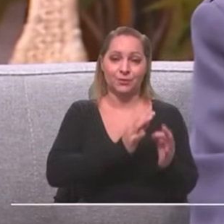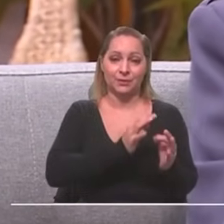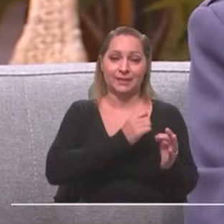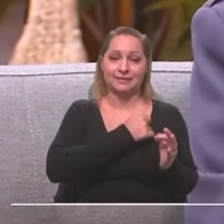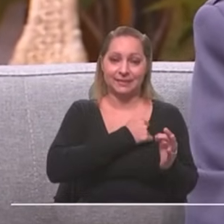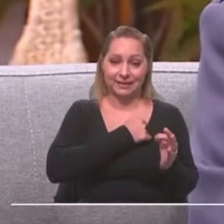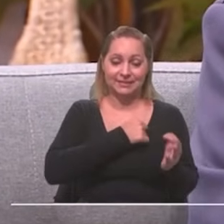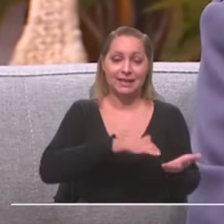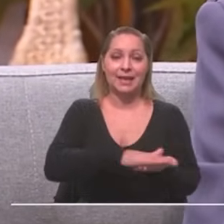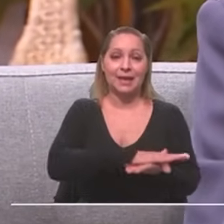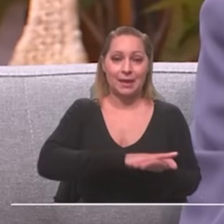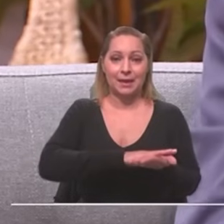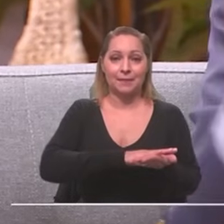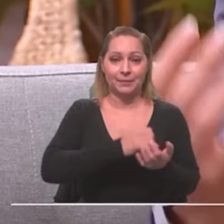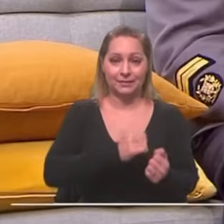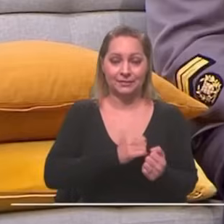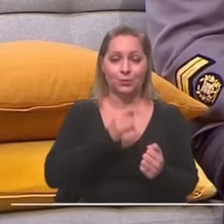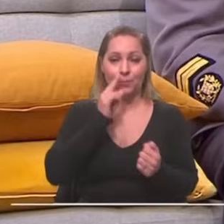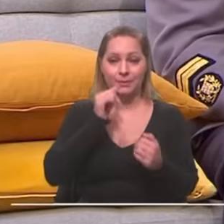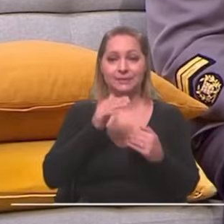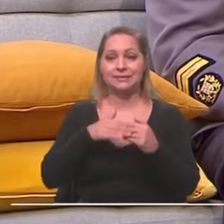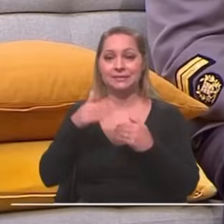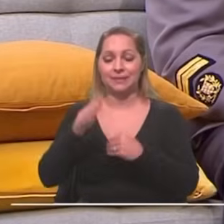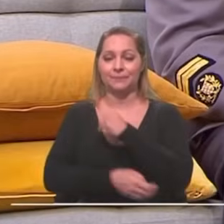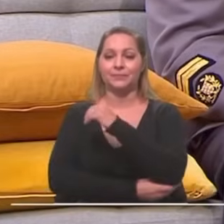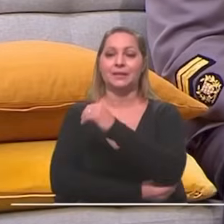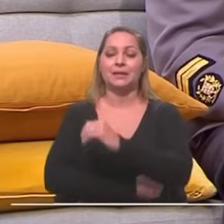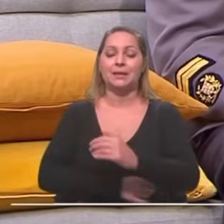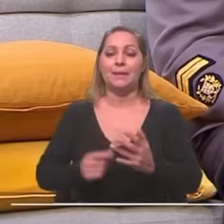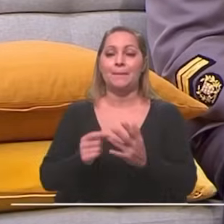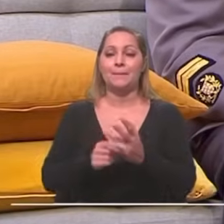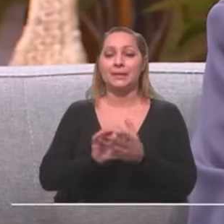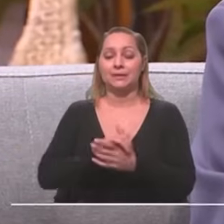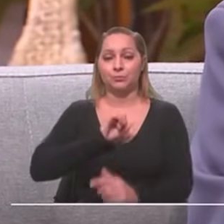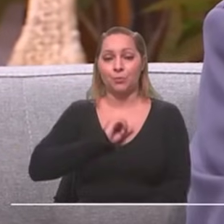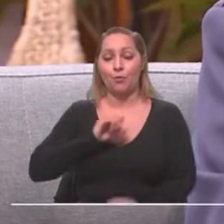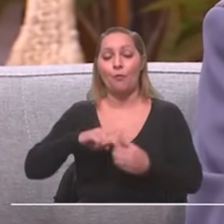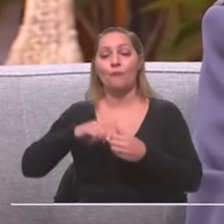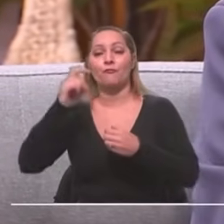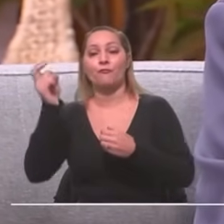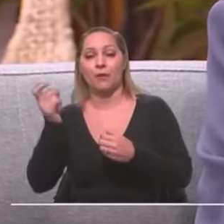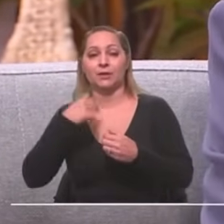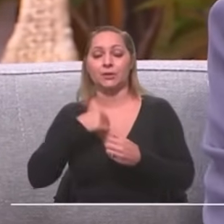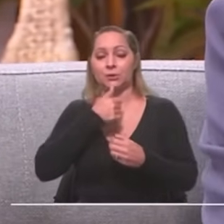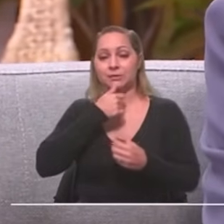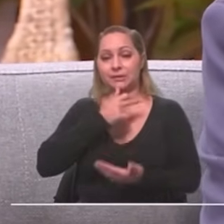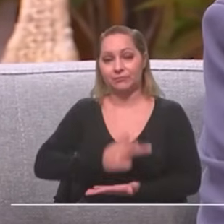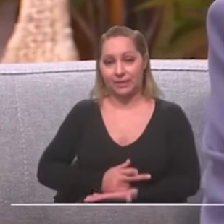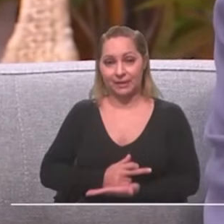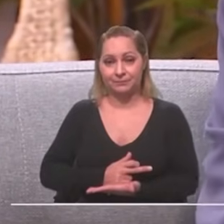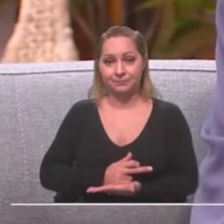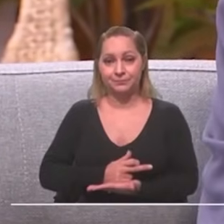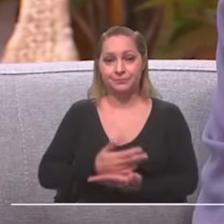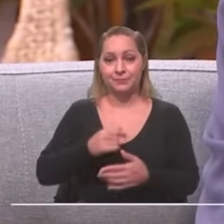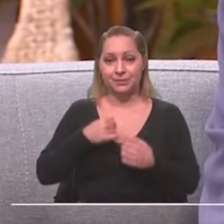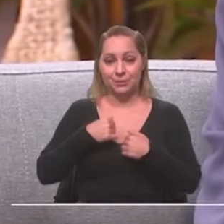ser a base de estabilidade. E o marido sai, o meu marido também tem uma vida ausente, portanto, eu tomei o papel de ficar. No entanto, eu